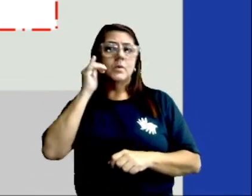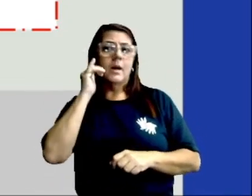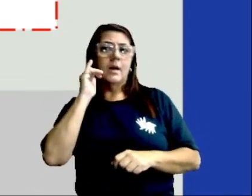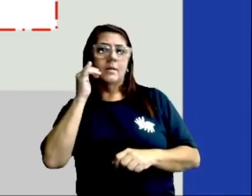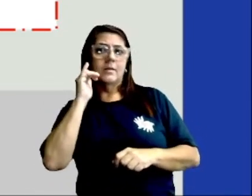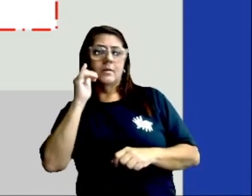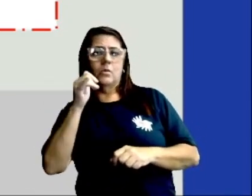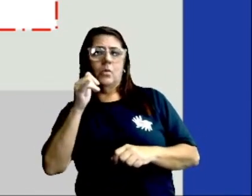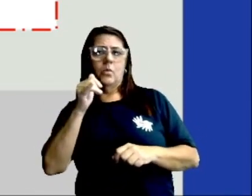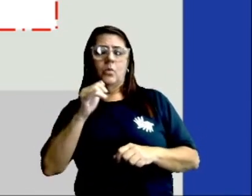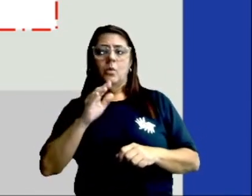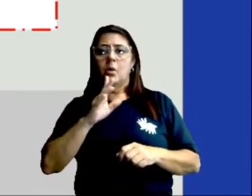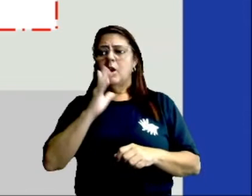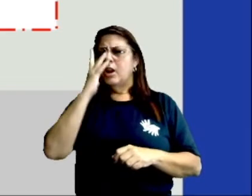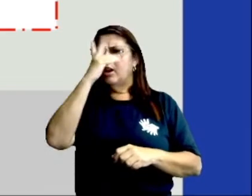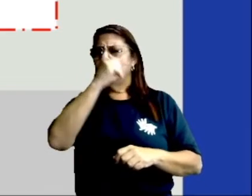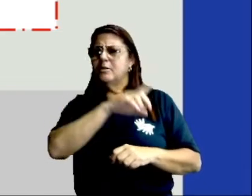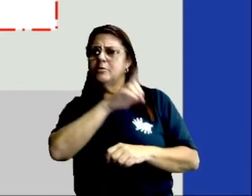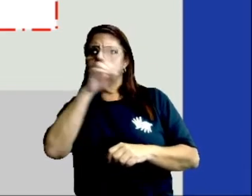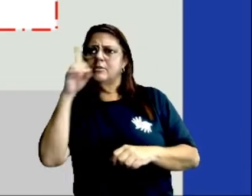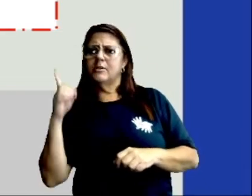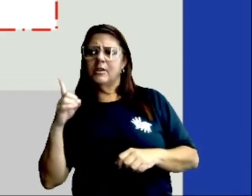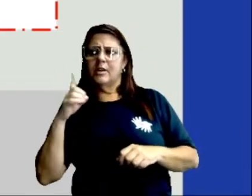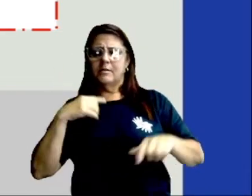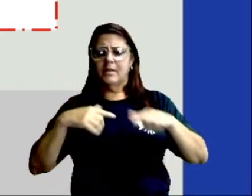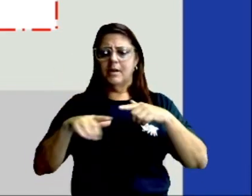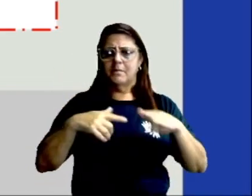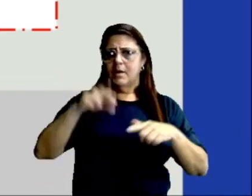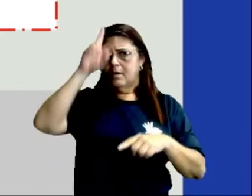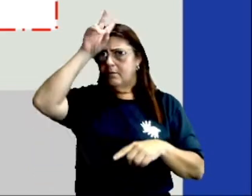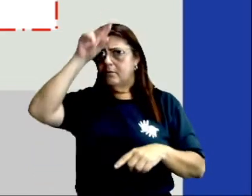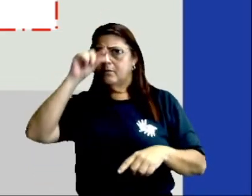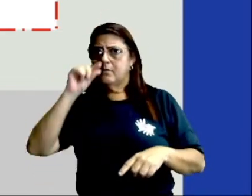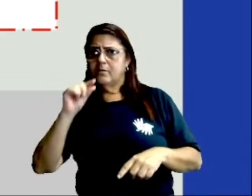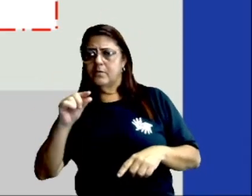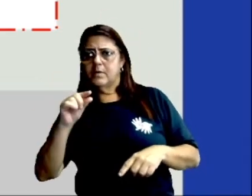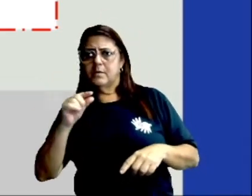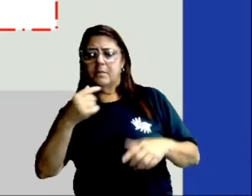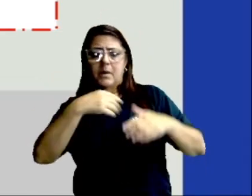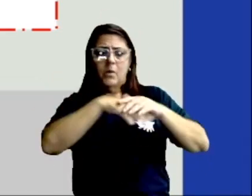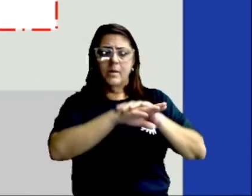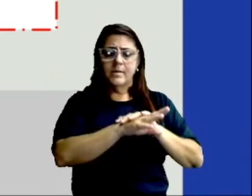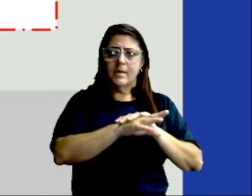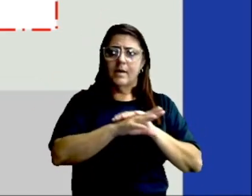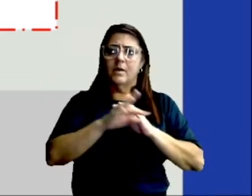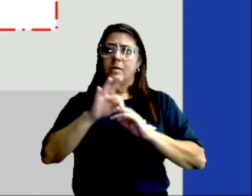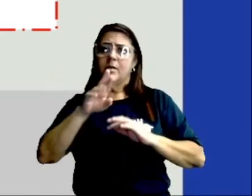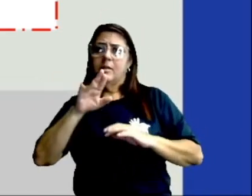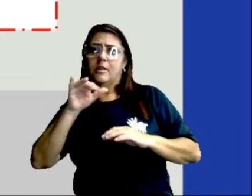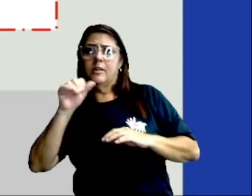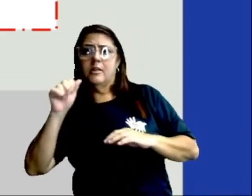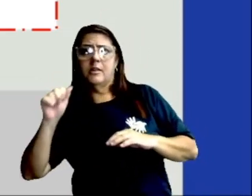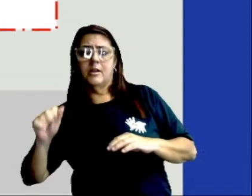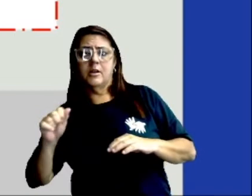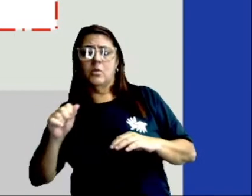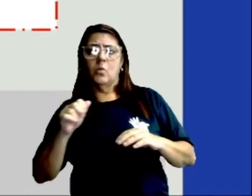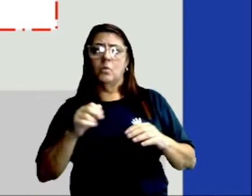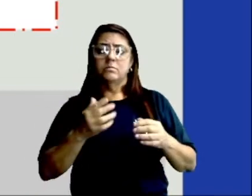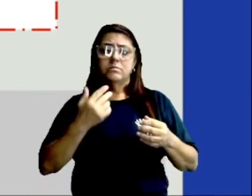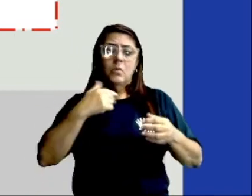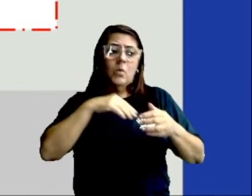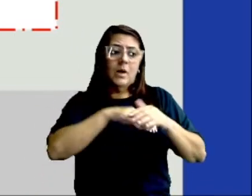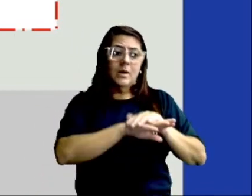dia de inverno, as formigas estavam tendo maior trabalho para suas reservas de trigo. Depois de uma chuvarada, os grãos tinham